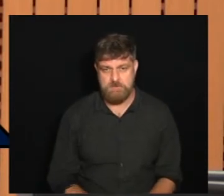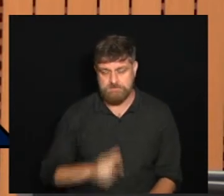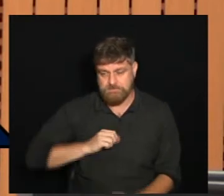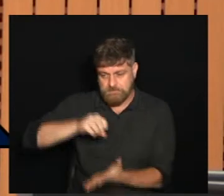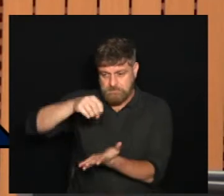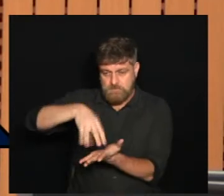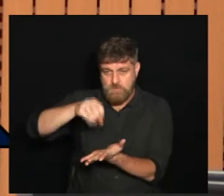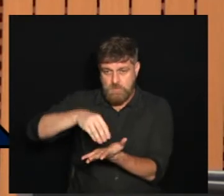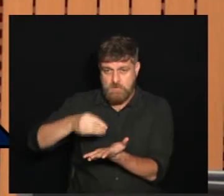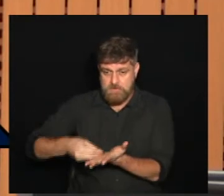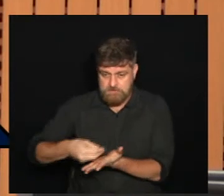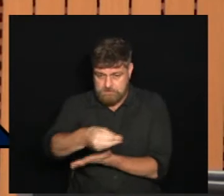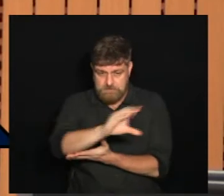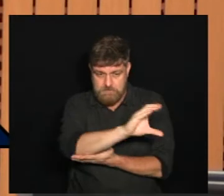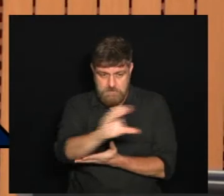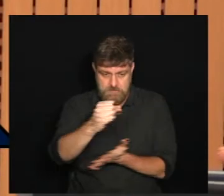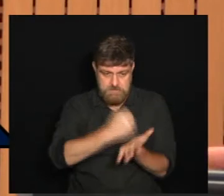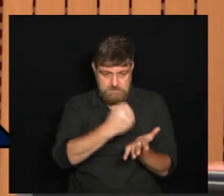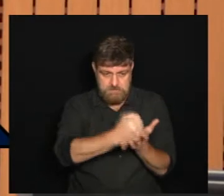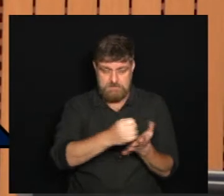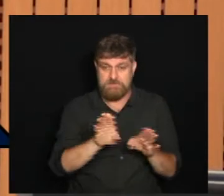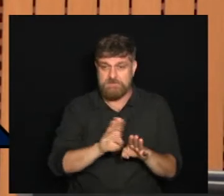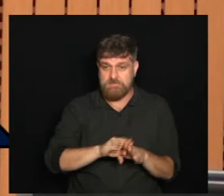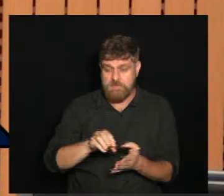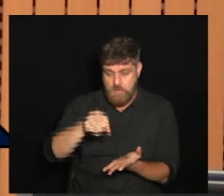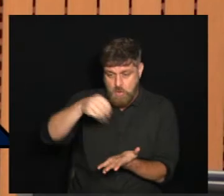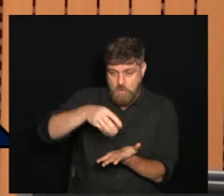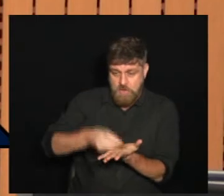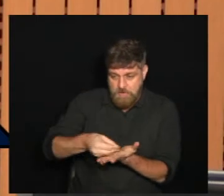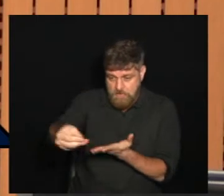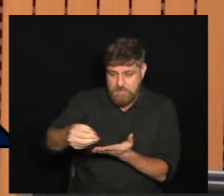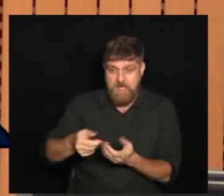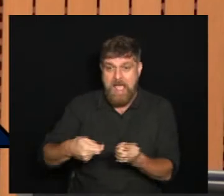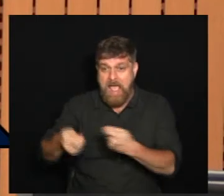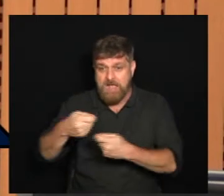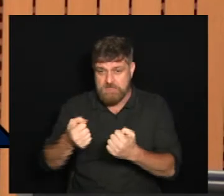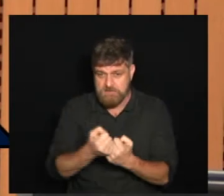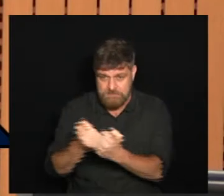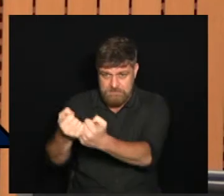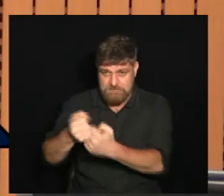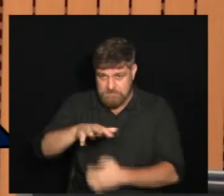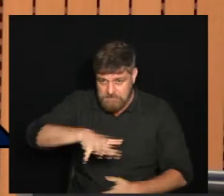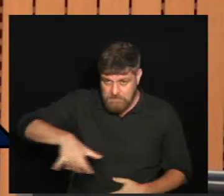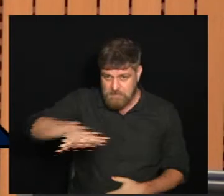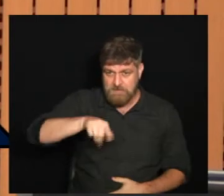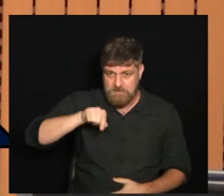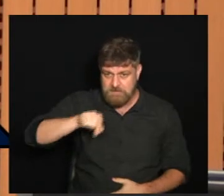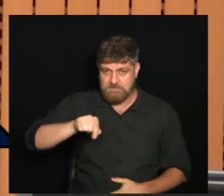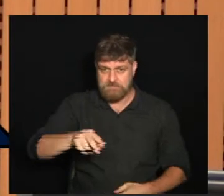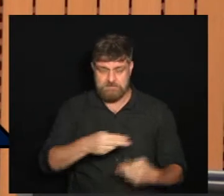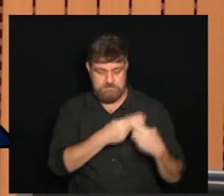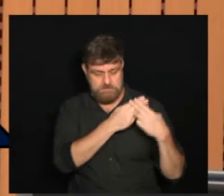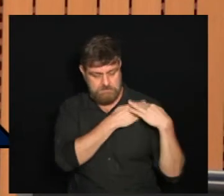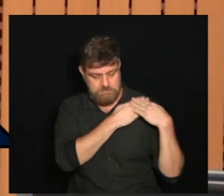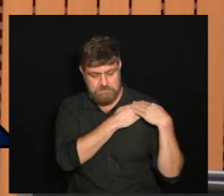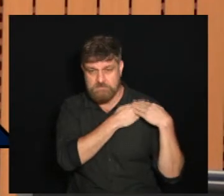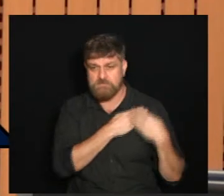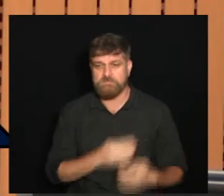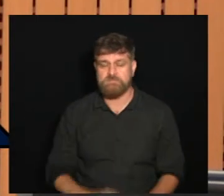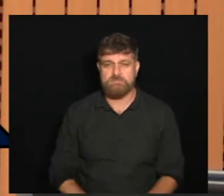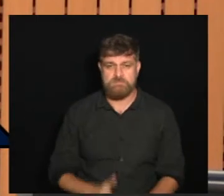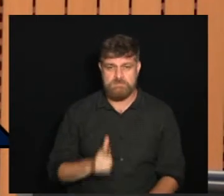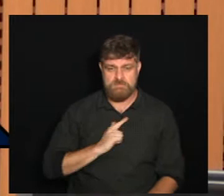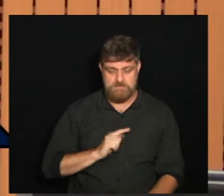para a Coordenadoria de Protocolo e para a Coordenadoria de Apoio Administrativo nas áreas possuidoras desta estrutura.